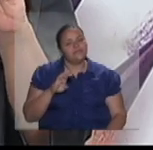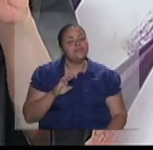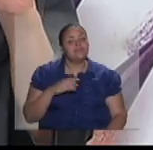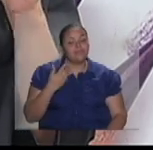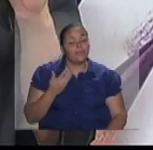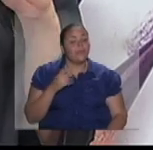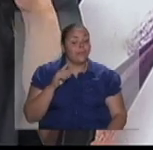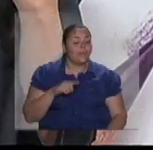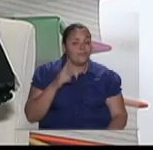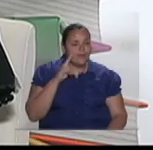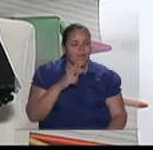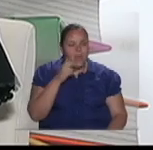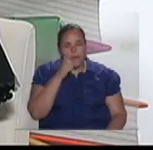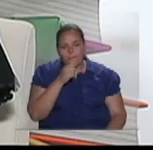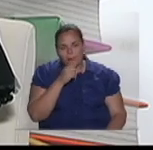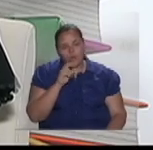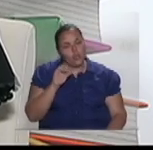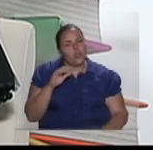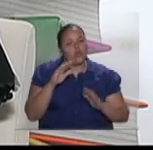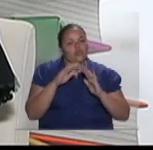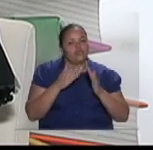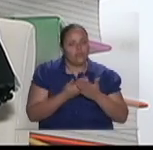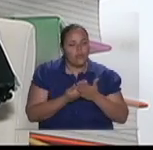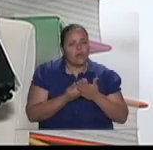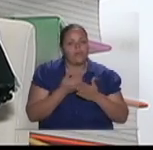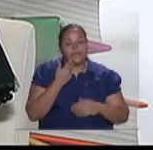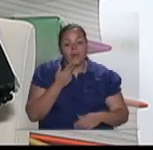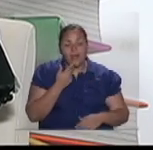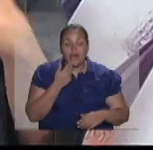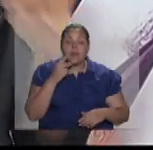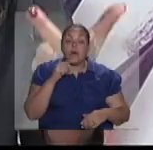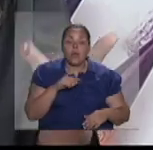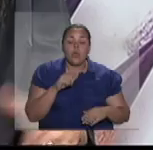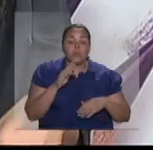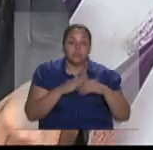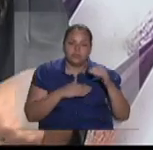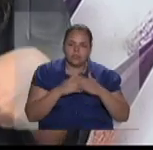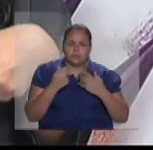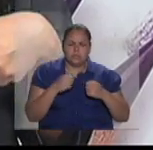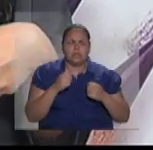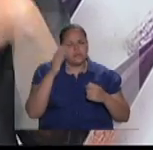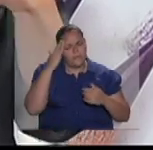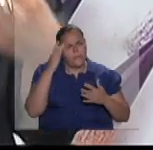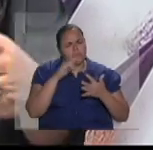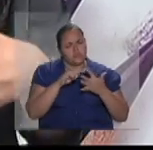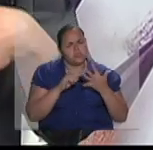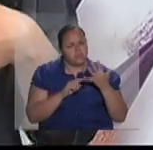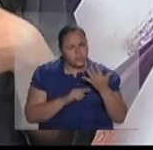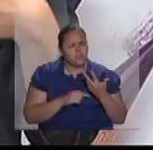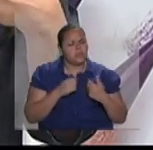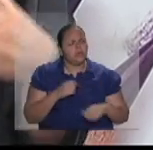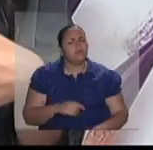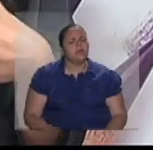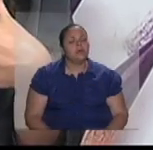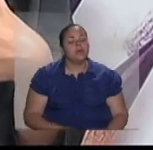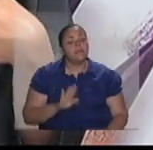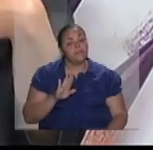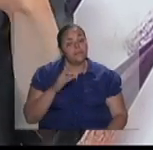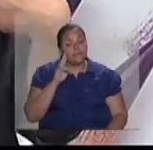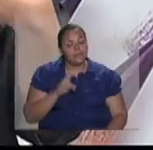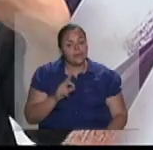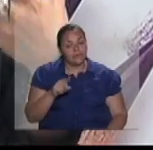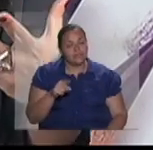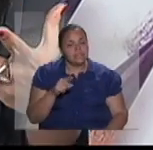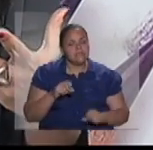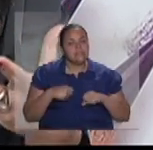eu fiquei assim, caramba, será que é porque ela vê a mãe, ou a escola, na escola falam muito, olha, hoje o profissional tem que saber isso, aquilo outro,